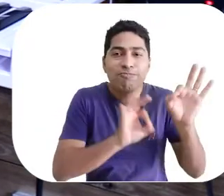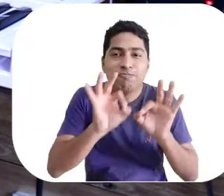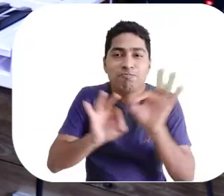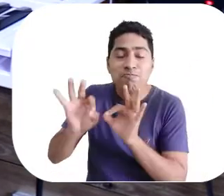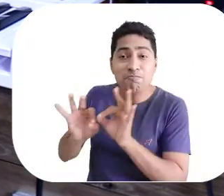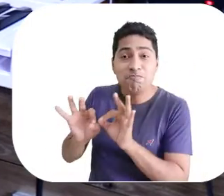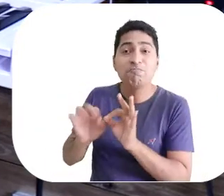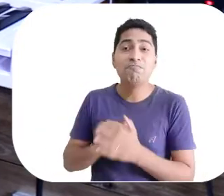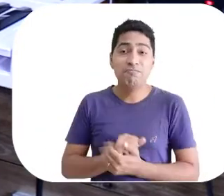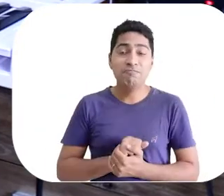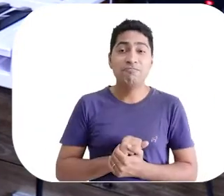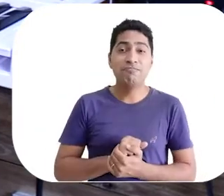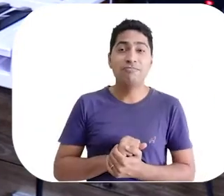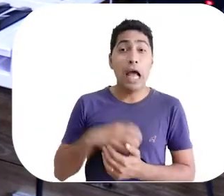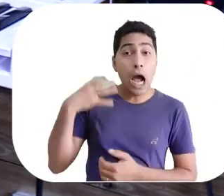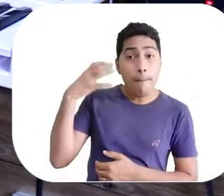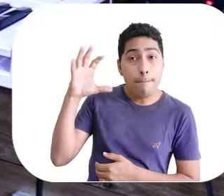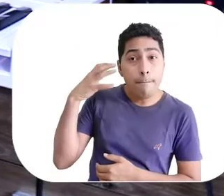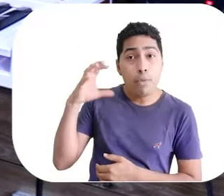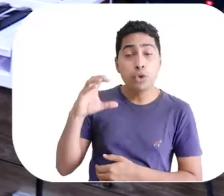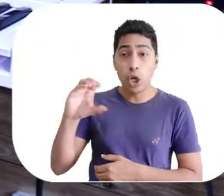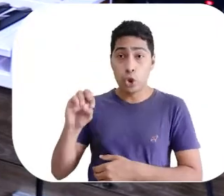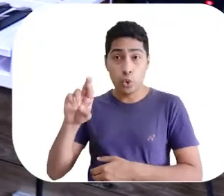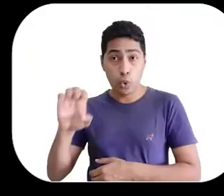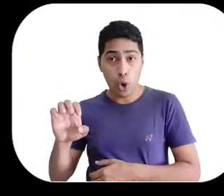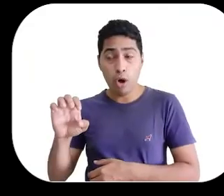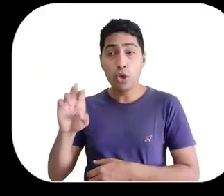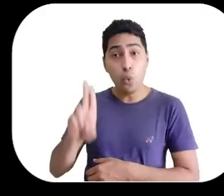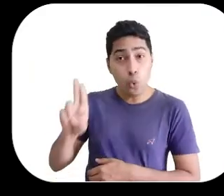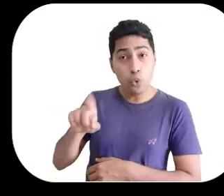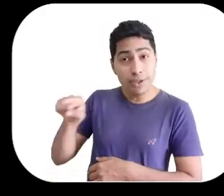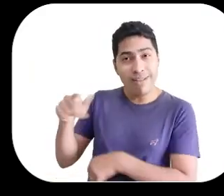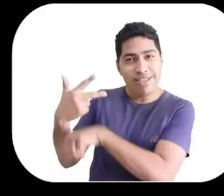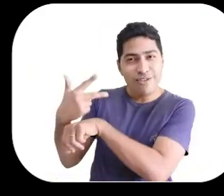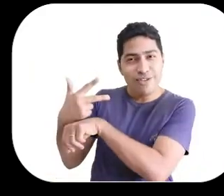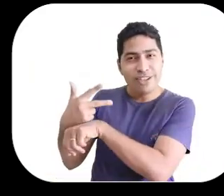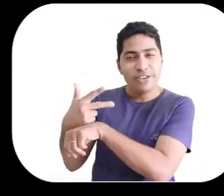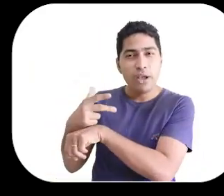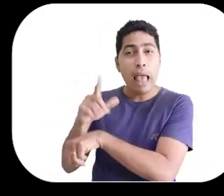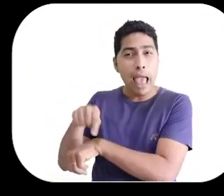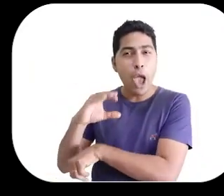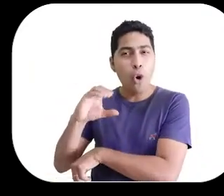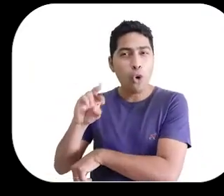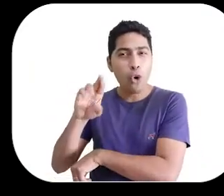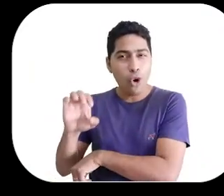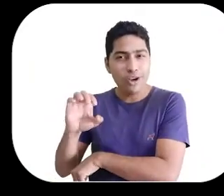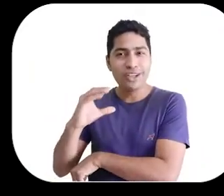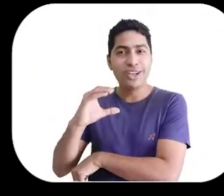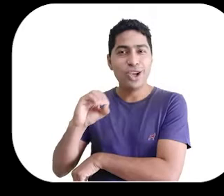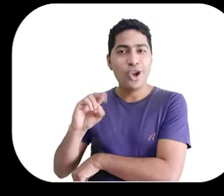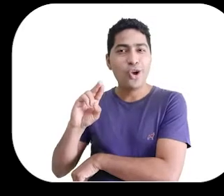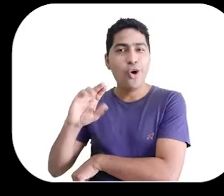né? A música que o Corey utiliza na cena dele, que é o Corey Coach, depois